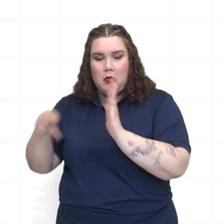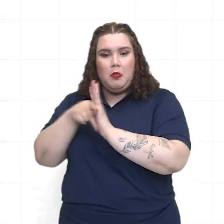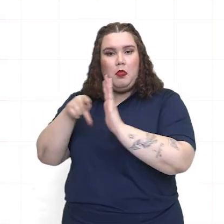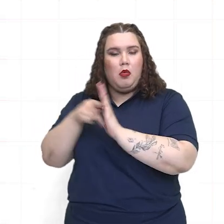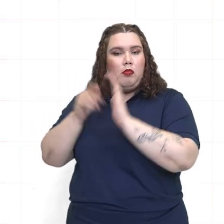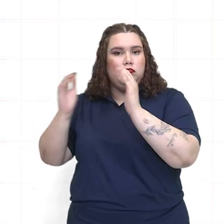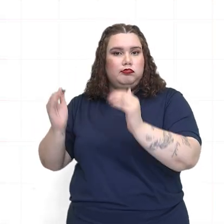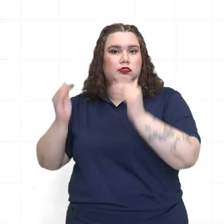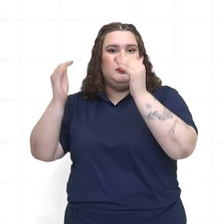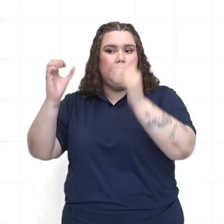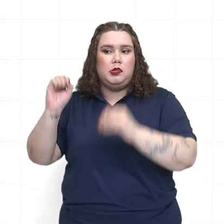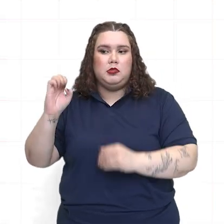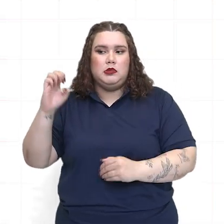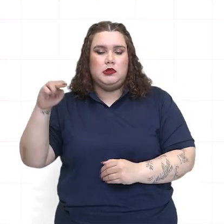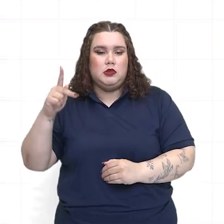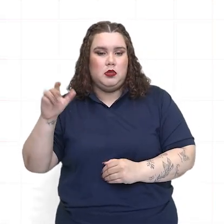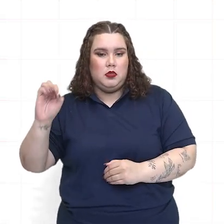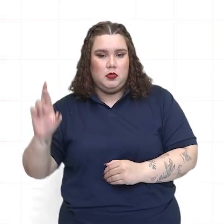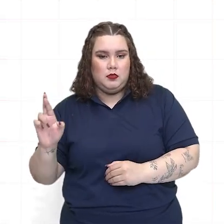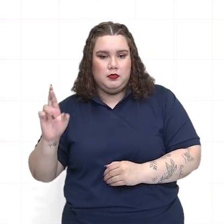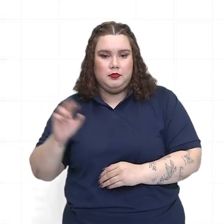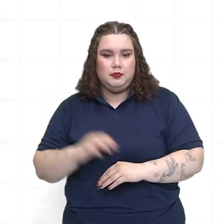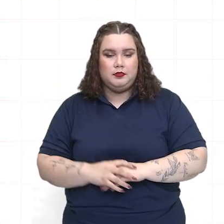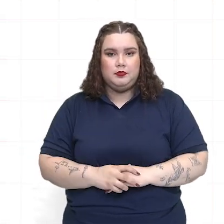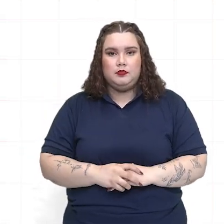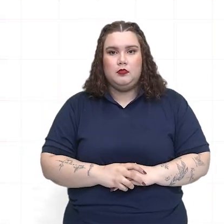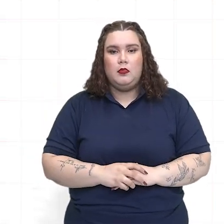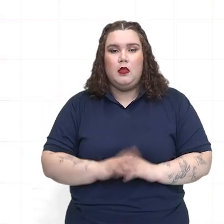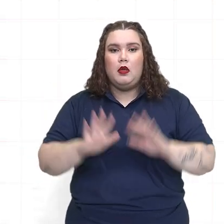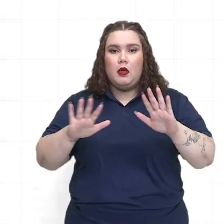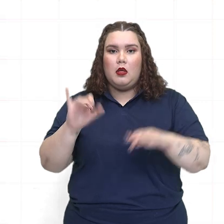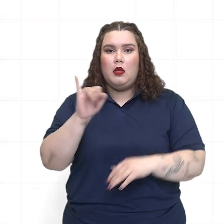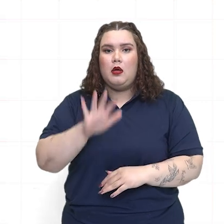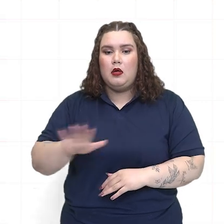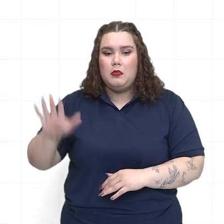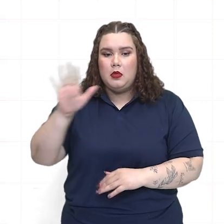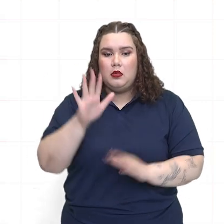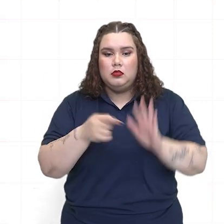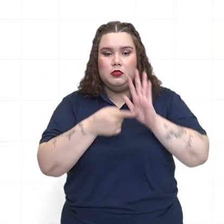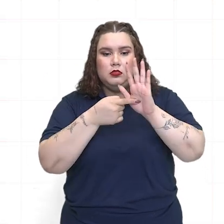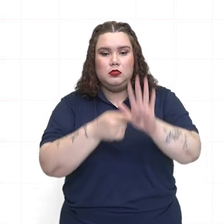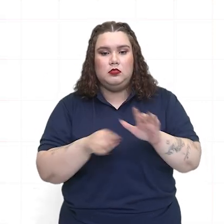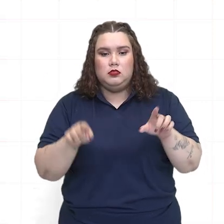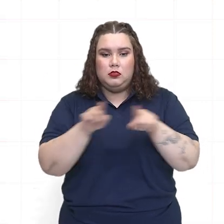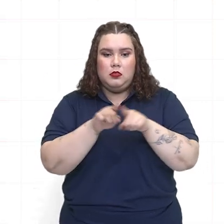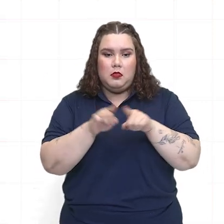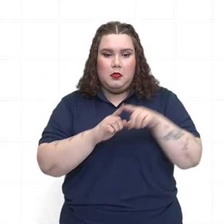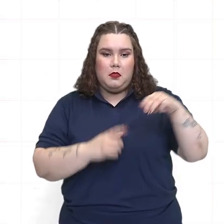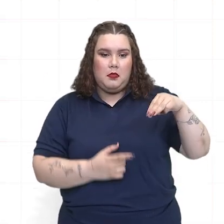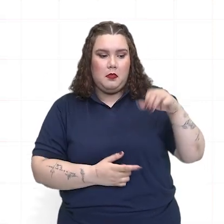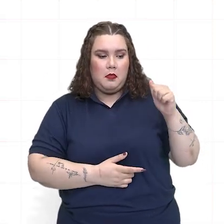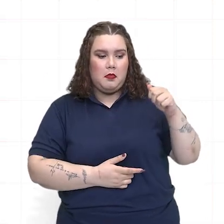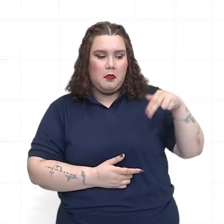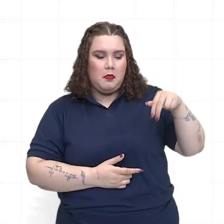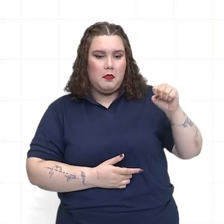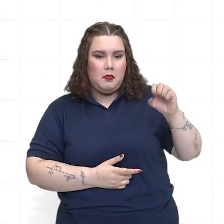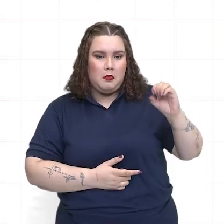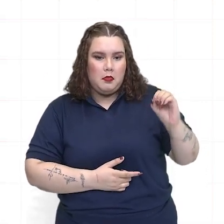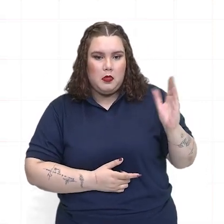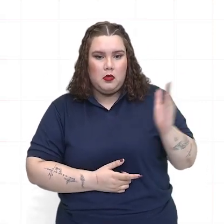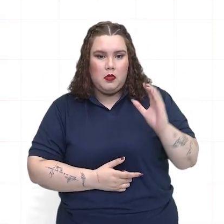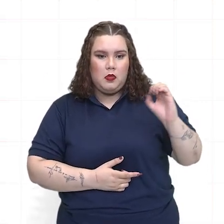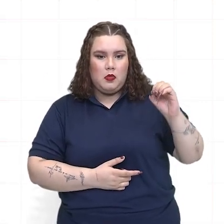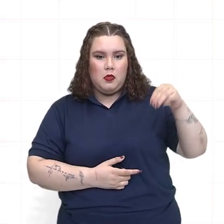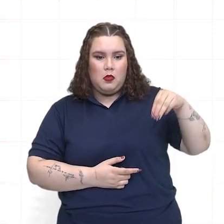senhor, né? Já você percebe na imagem o manso comunal, né,